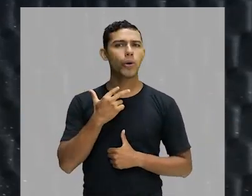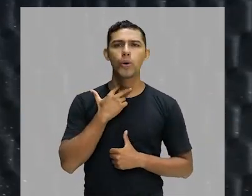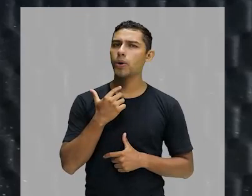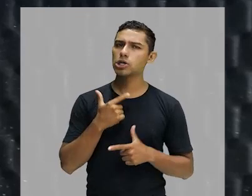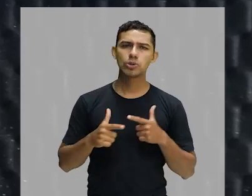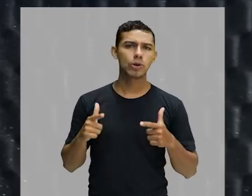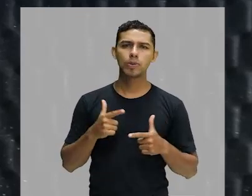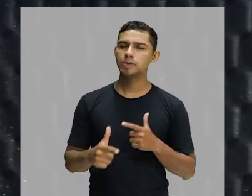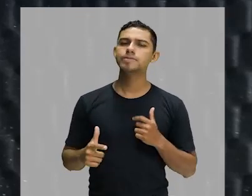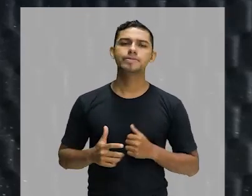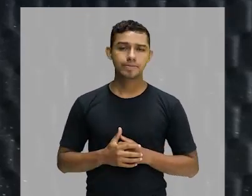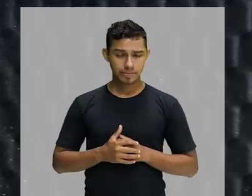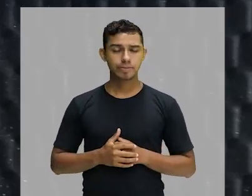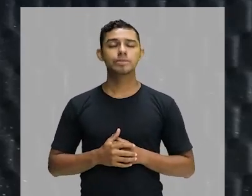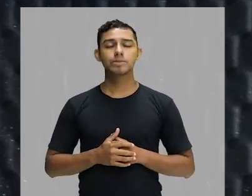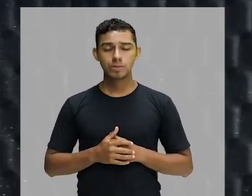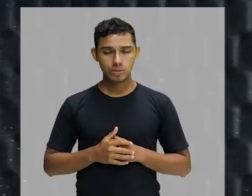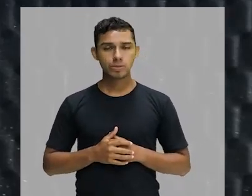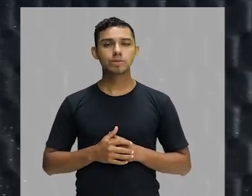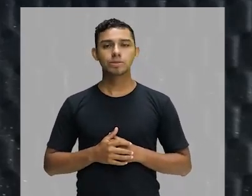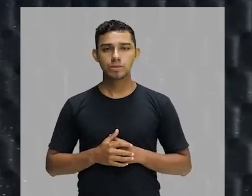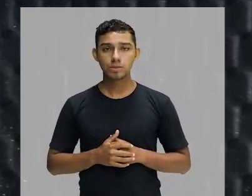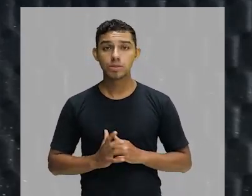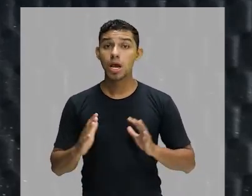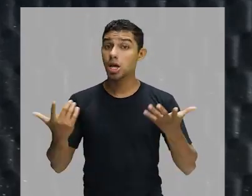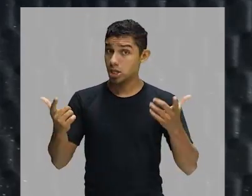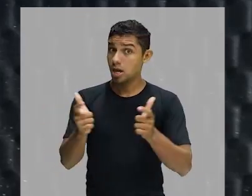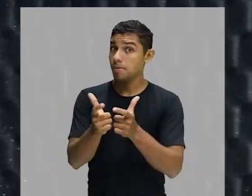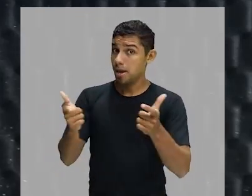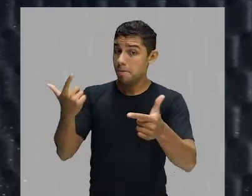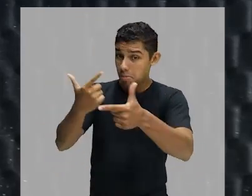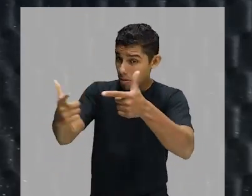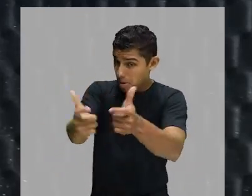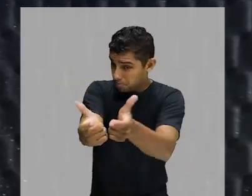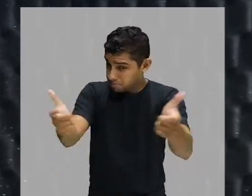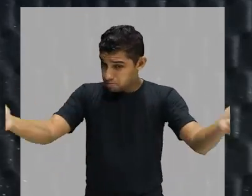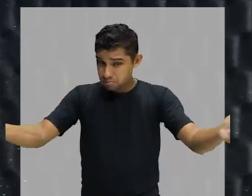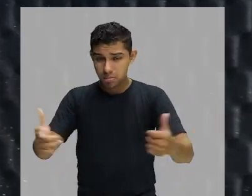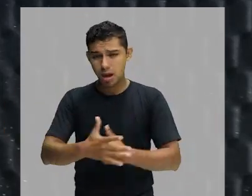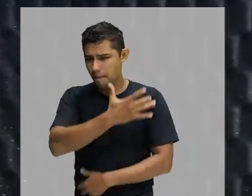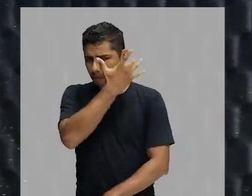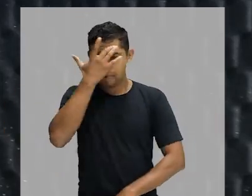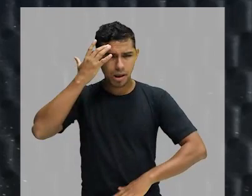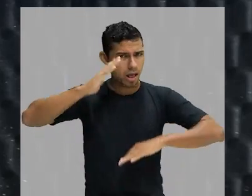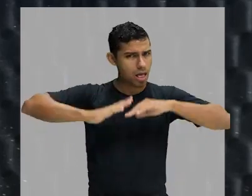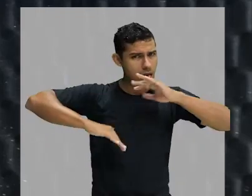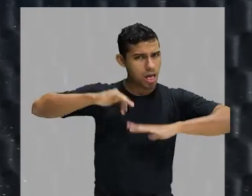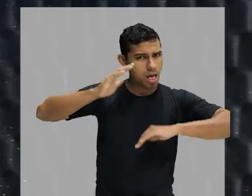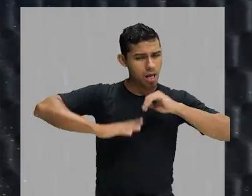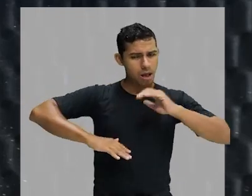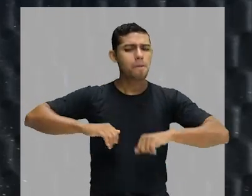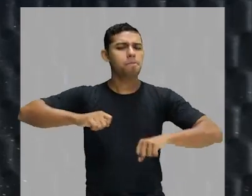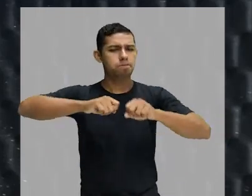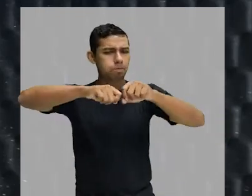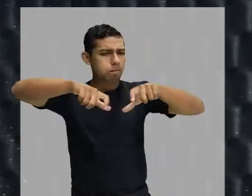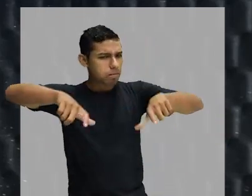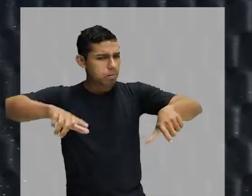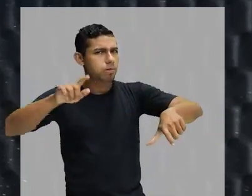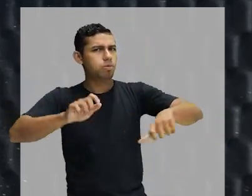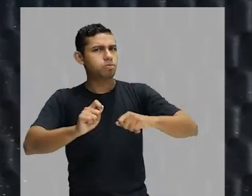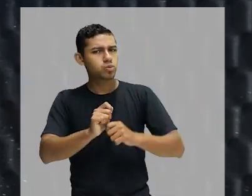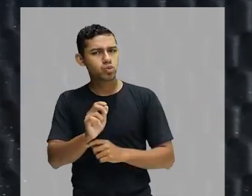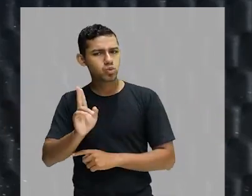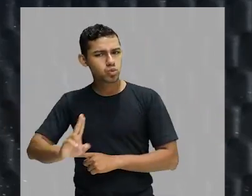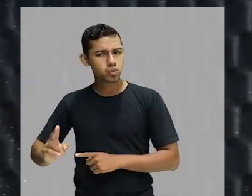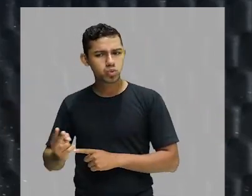problema muito grande, eu estou falando aqui de atletas profissionais, é que o aumento de uso desse tipo de